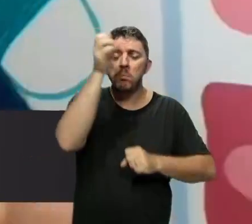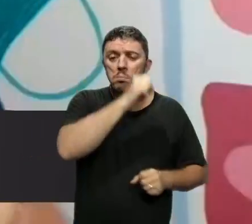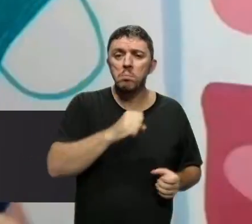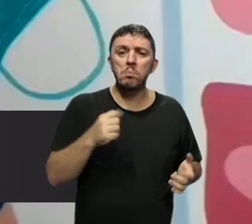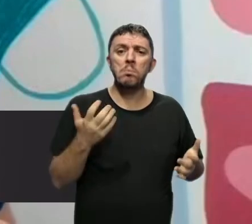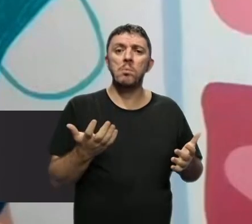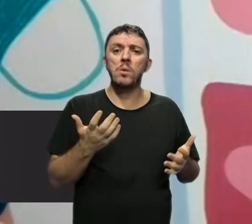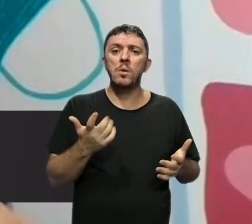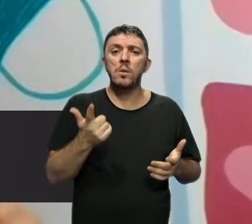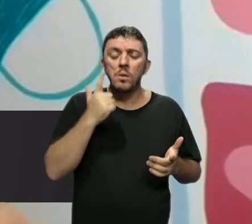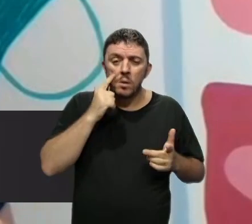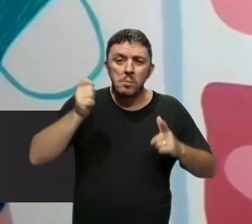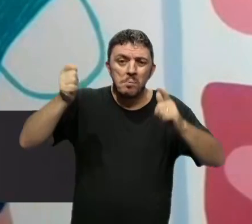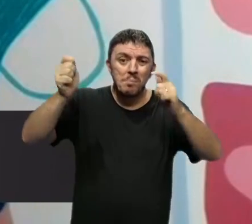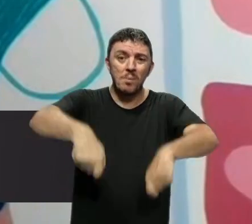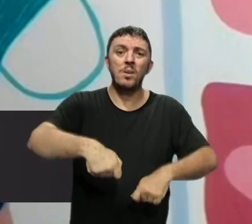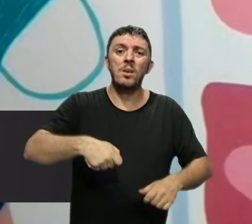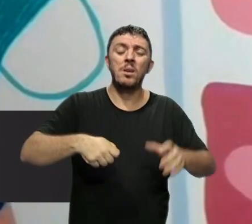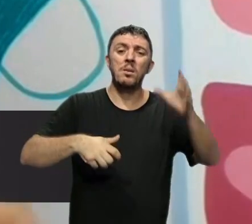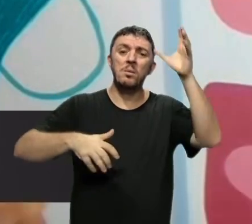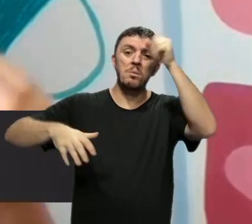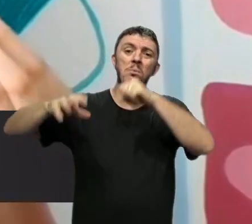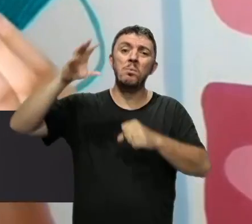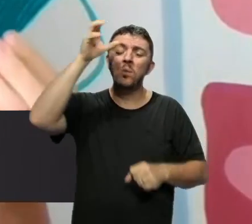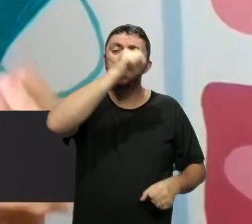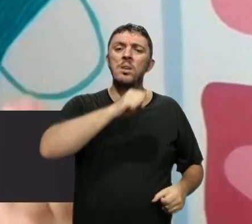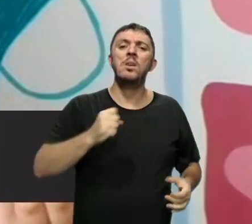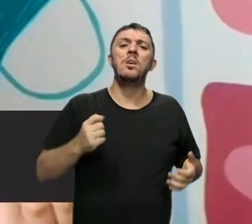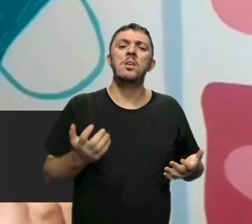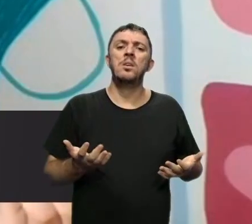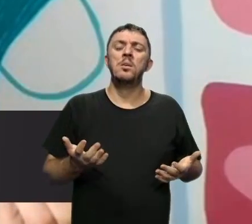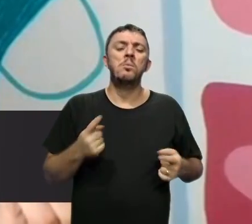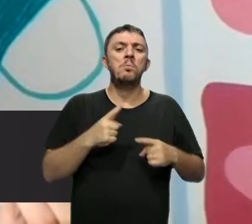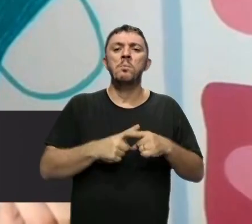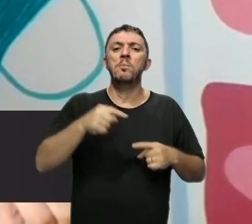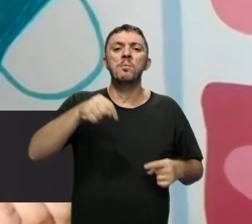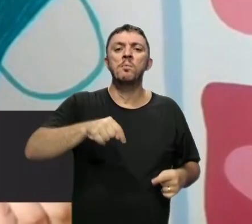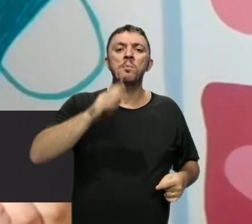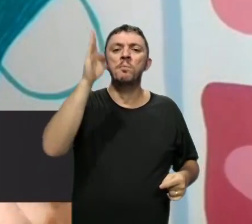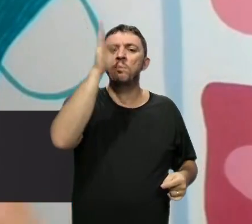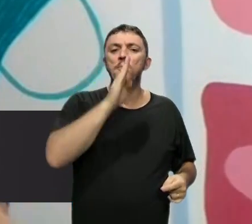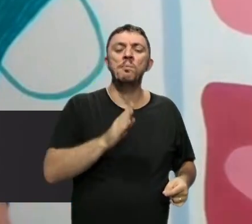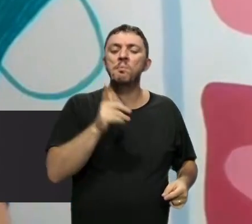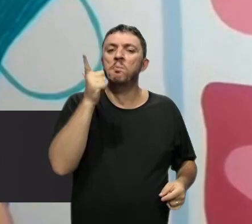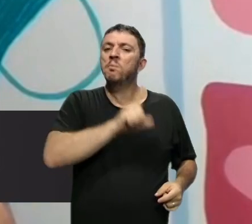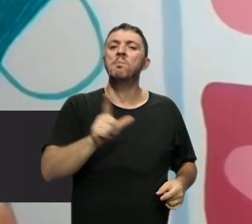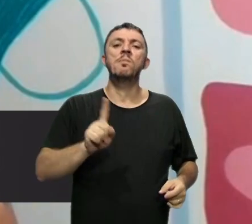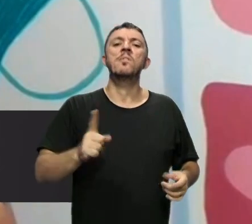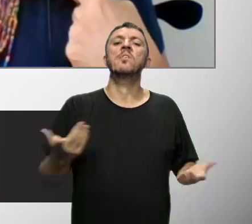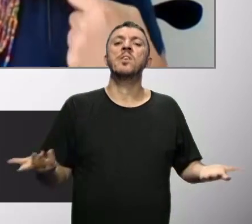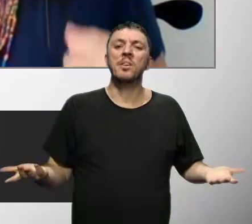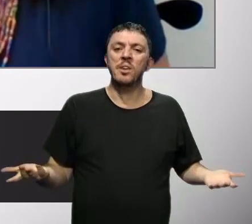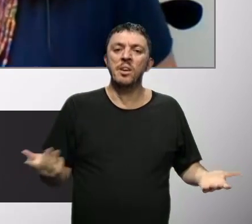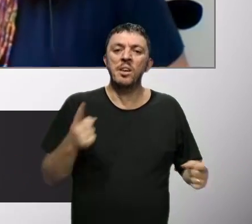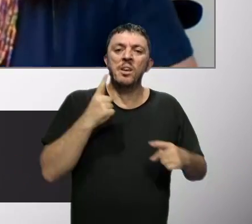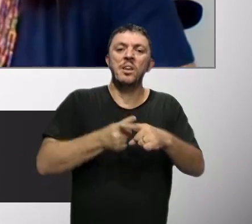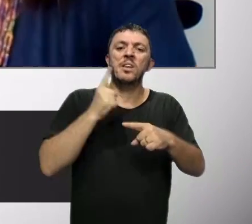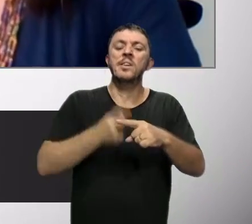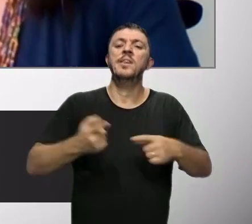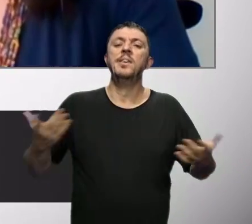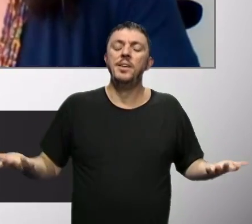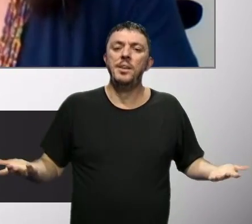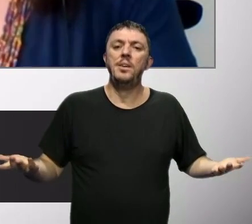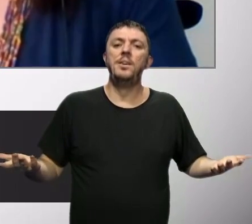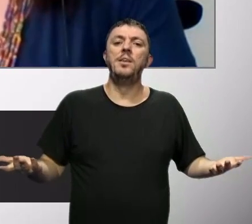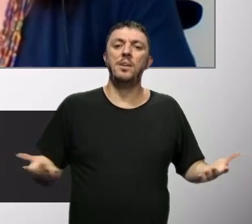relações potentes de aprendizagem acontecendo, por que que a gente aqui no Brasil não consegue fazer? Exatamente. Era até engraçado, né?